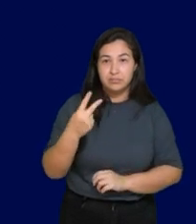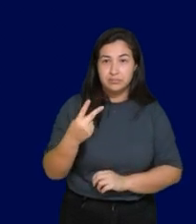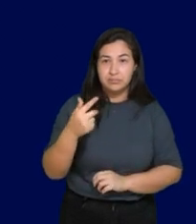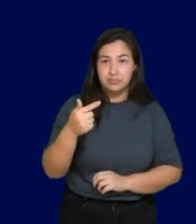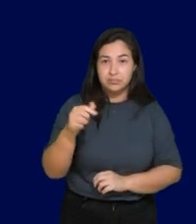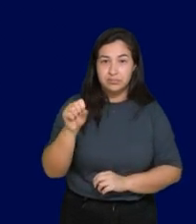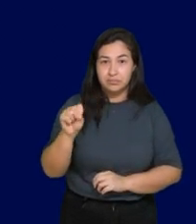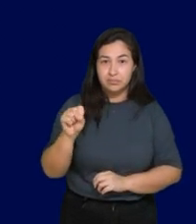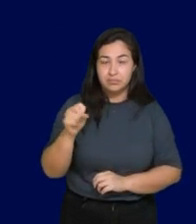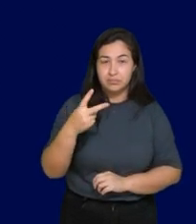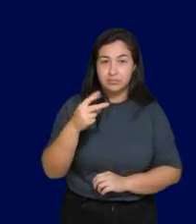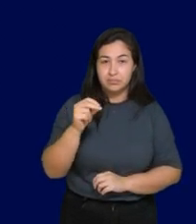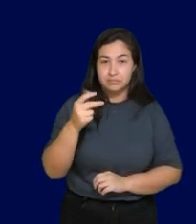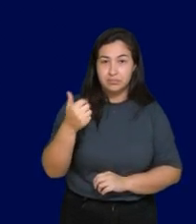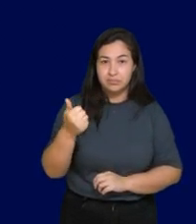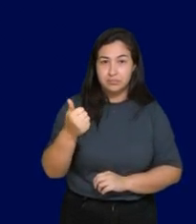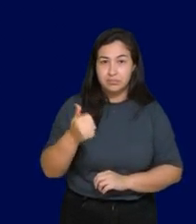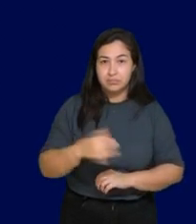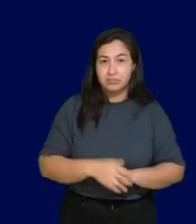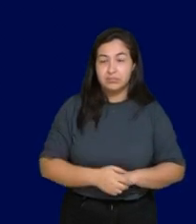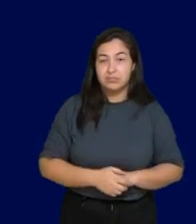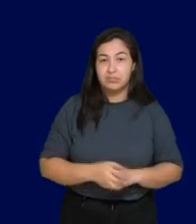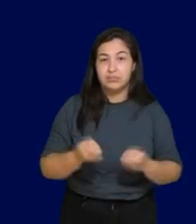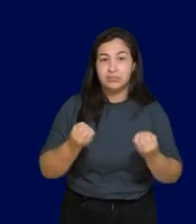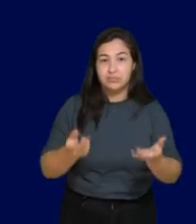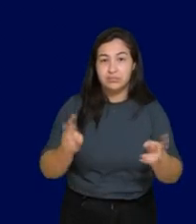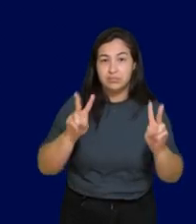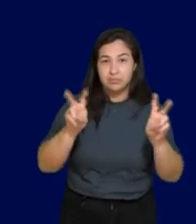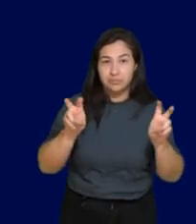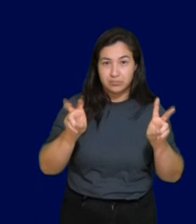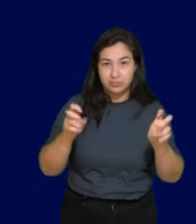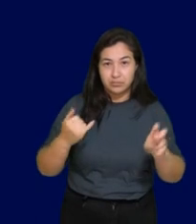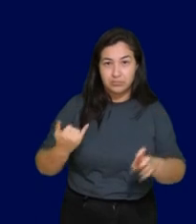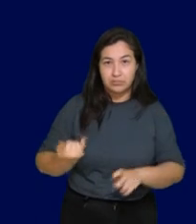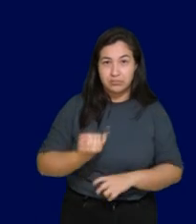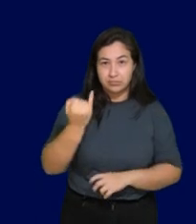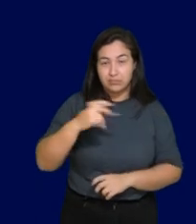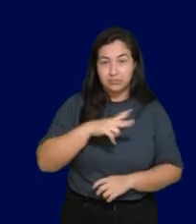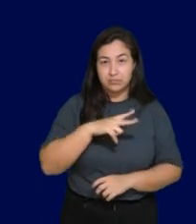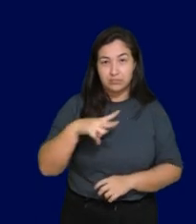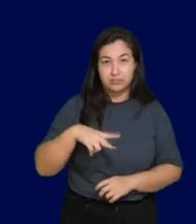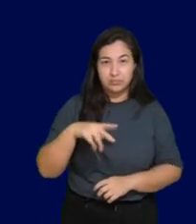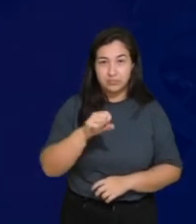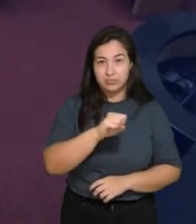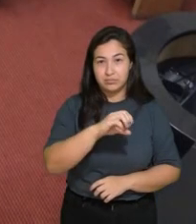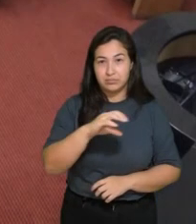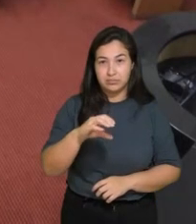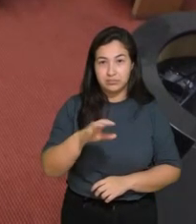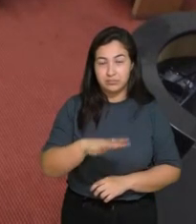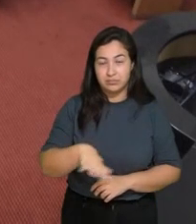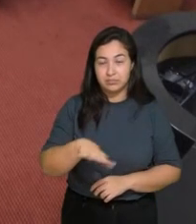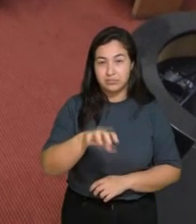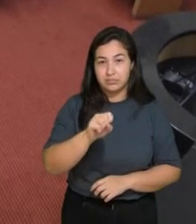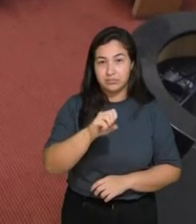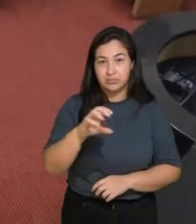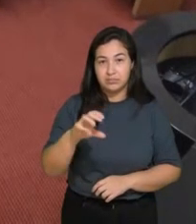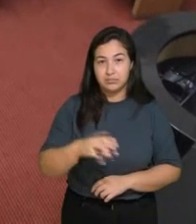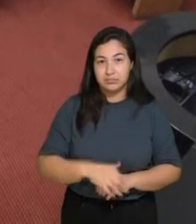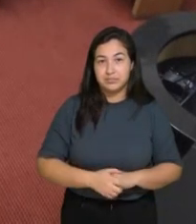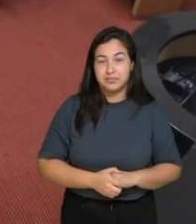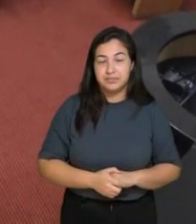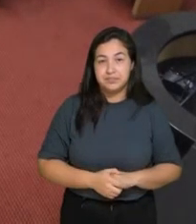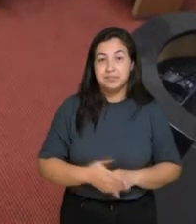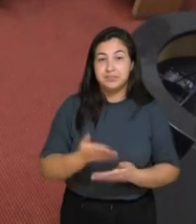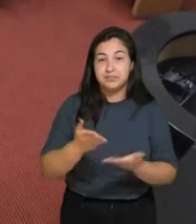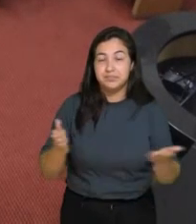18.278/2021, que consolida os atos normativos que concede o título de utilidade pública estadual no âmbito do Estado de Santa Catarina. Em votação, deputados que